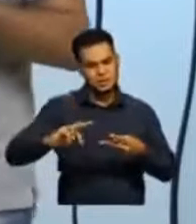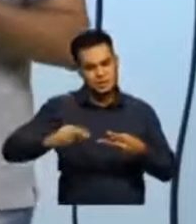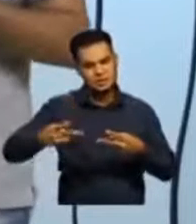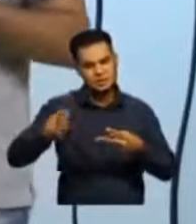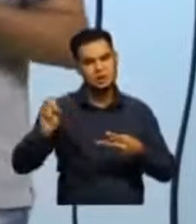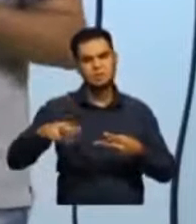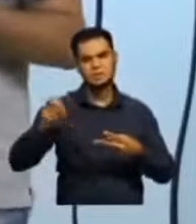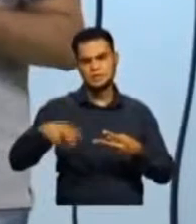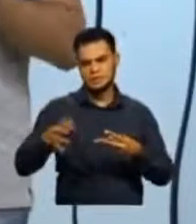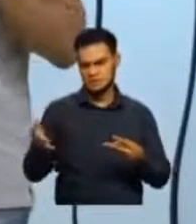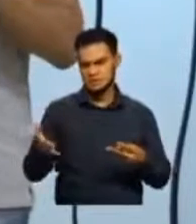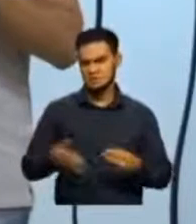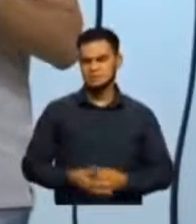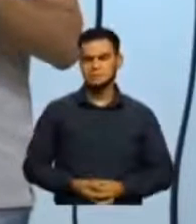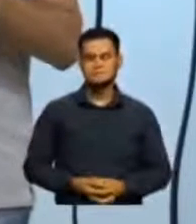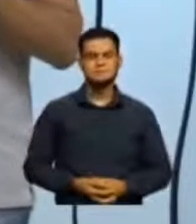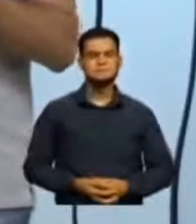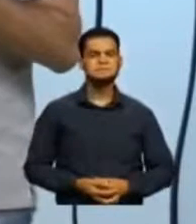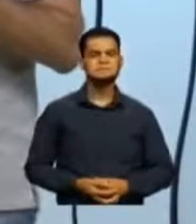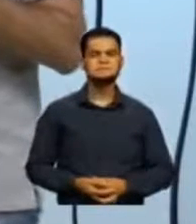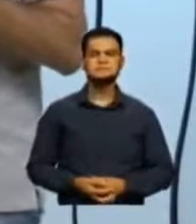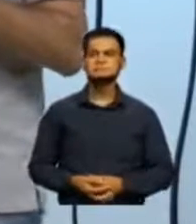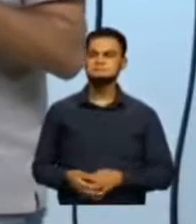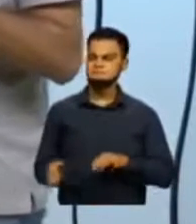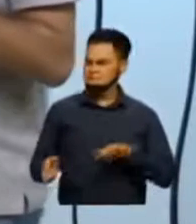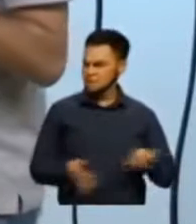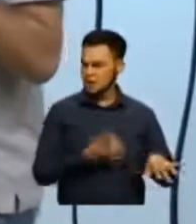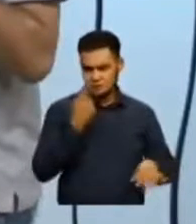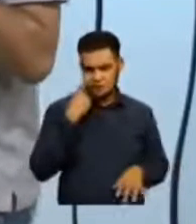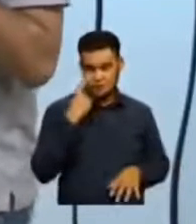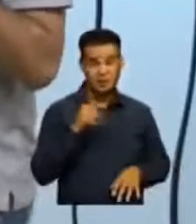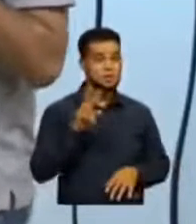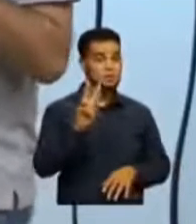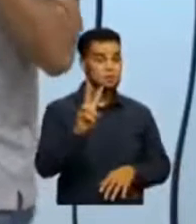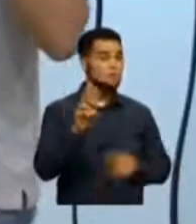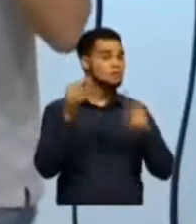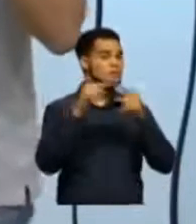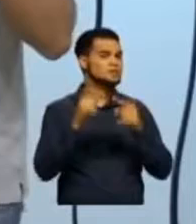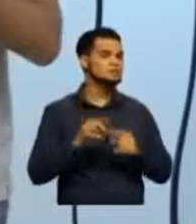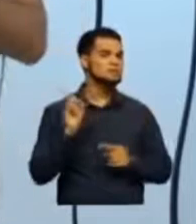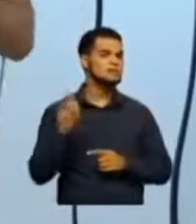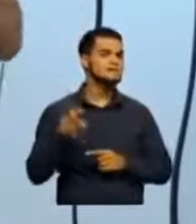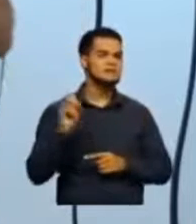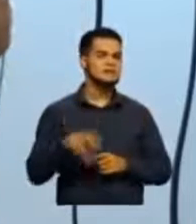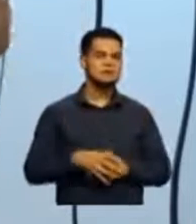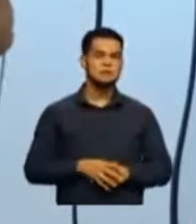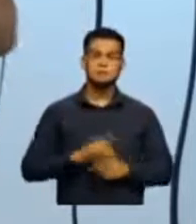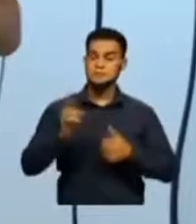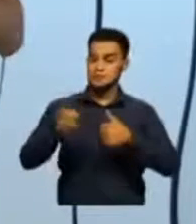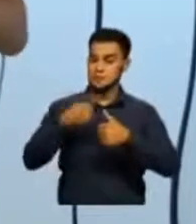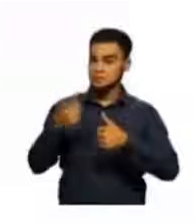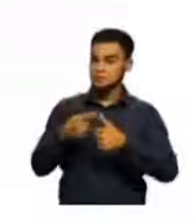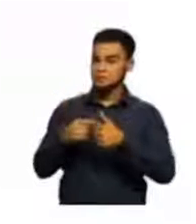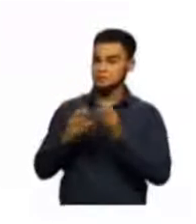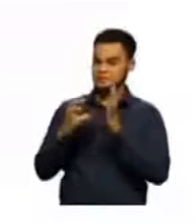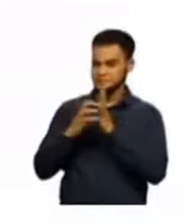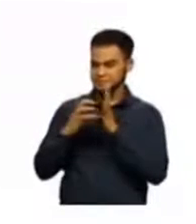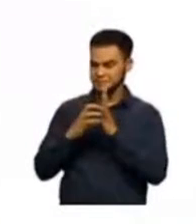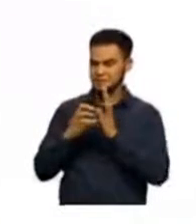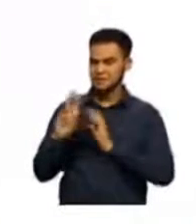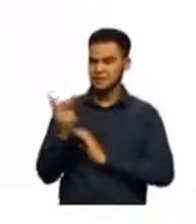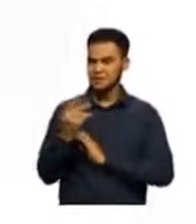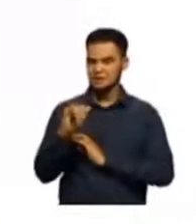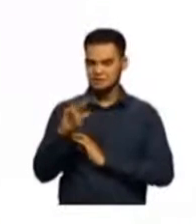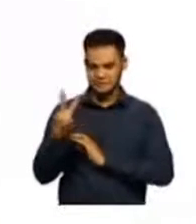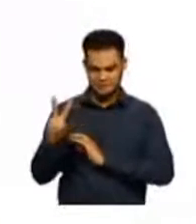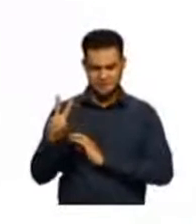Vamos conhecer, então, hoje sobre duas infecções virais. A primeira é sobre o HIV, que é uma infecção importante